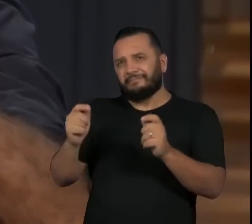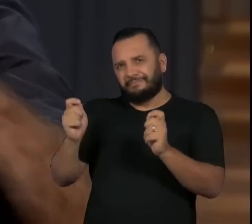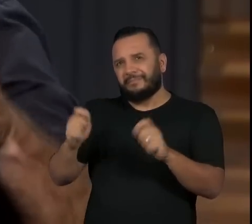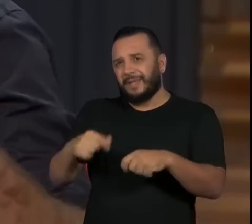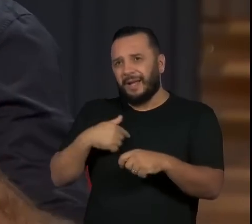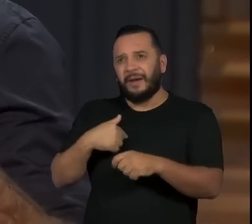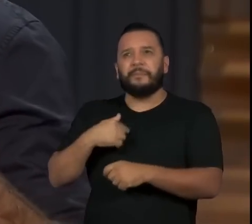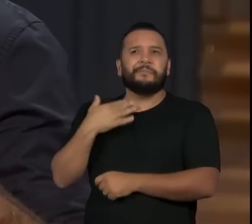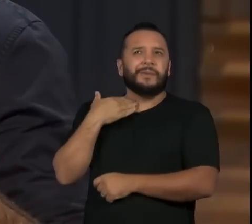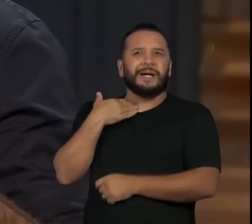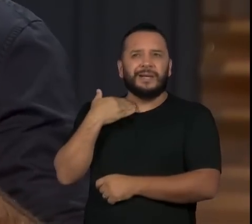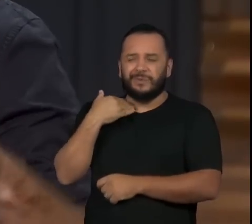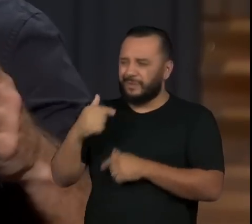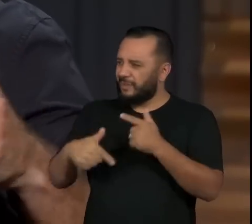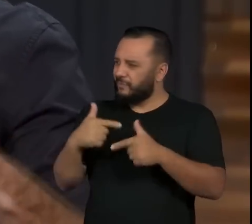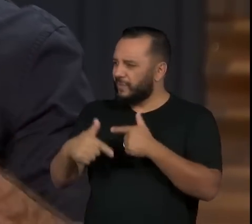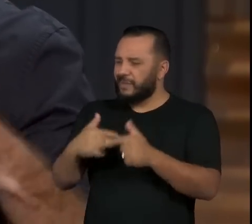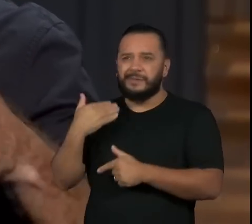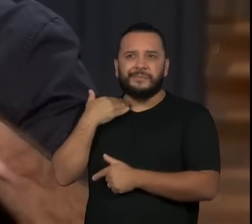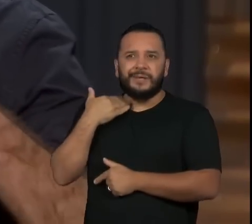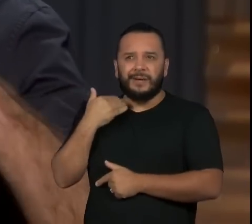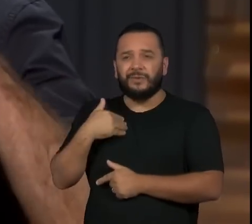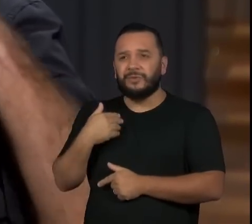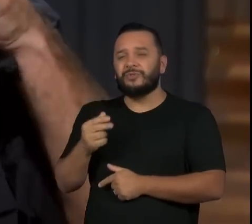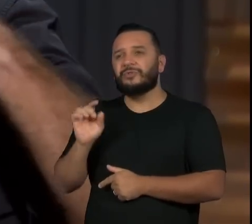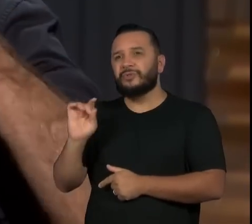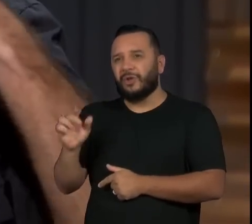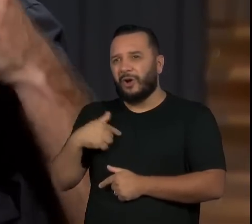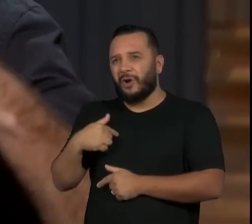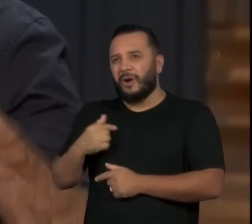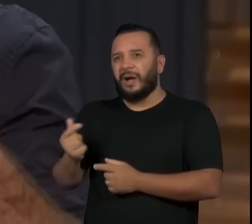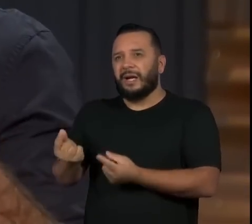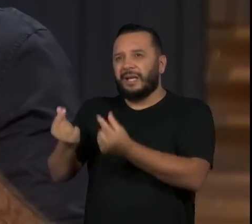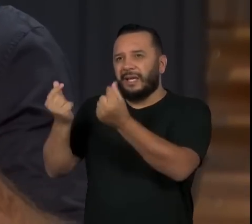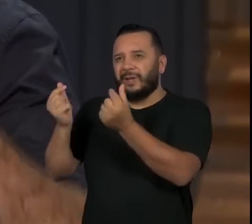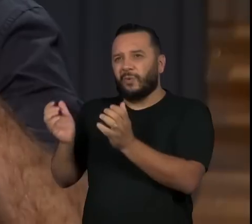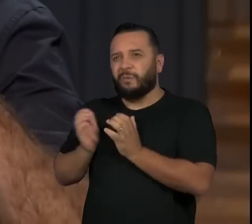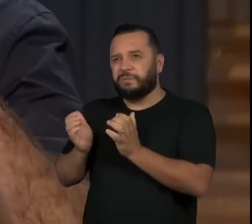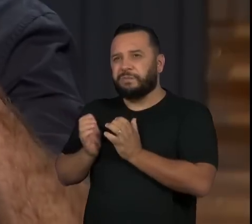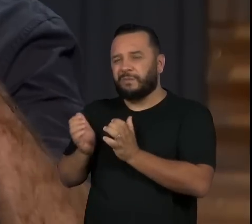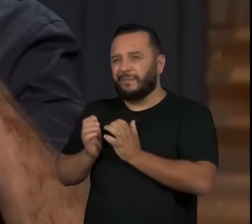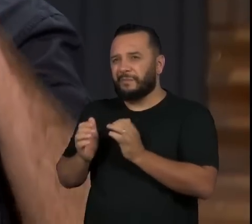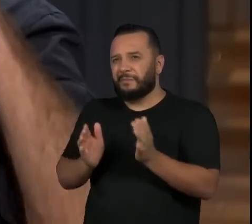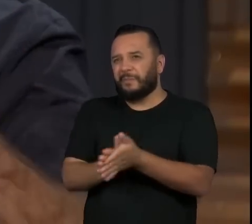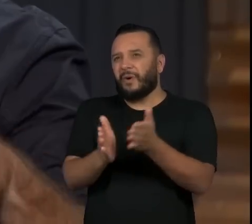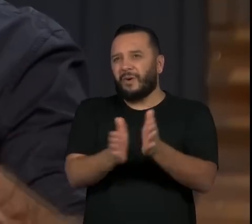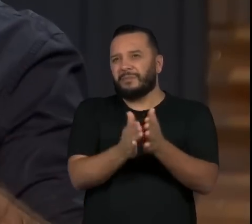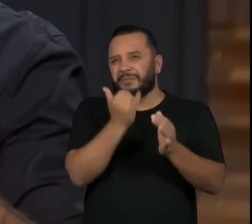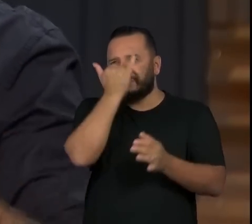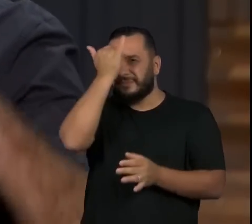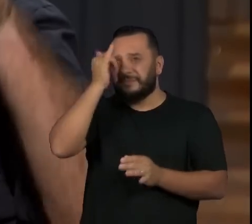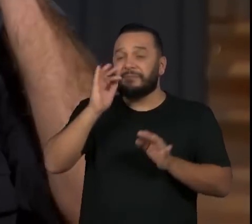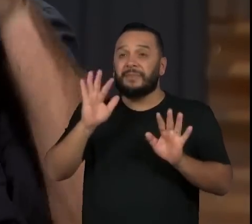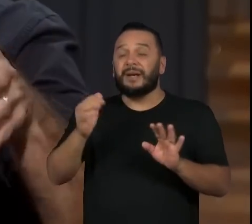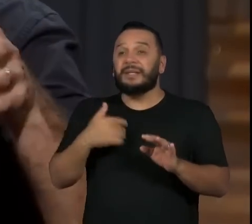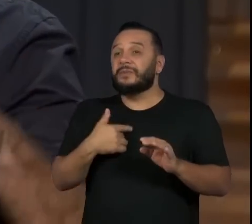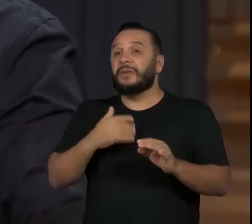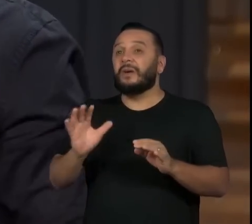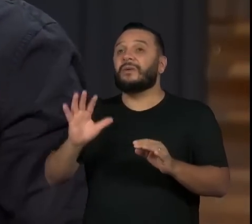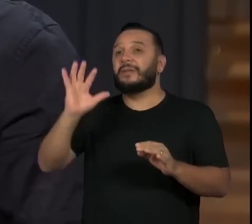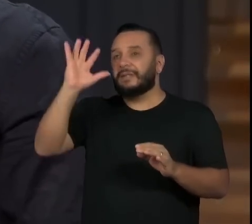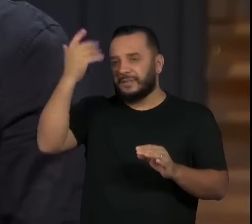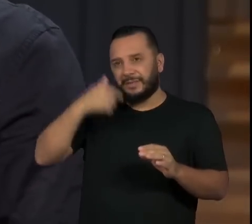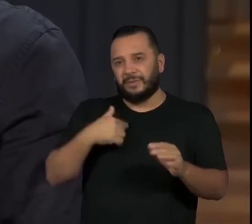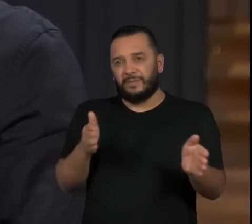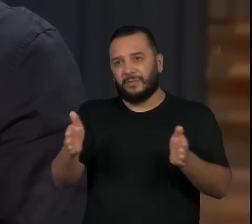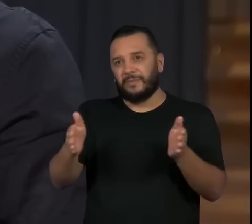do banco ali no sistema. Aí comecei, tudo foi agregando. Agora, talvez o que mais mudou foi a temporada